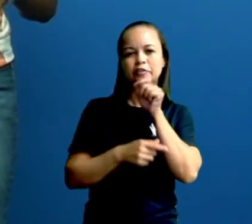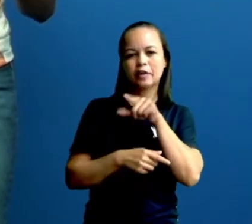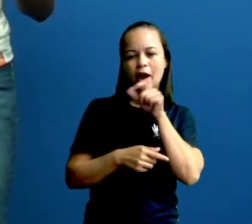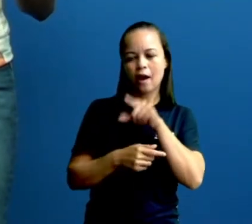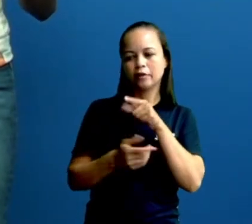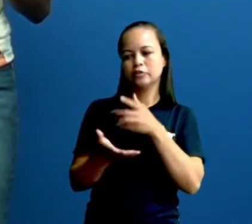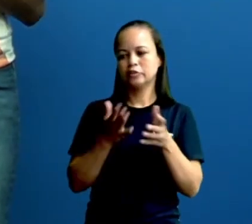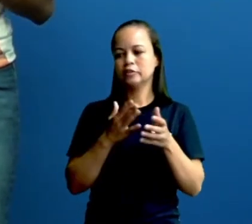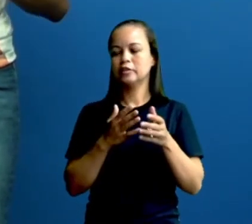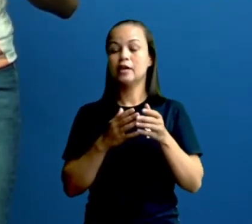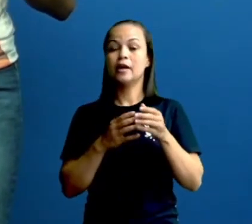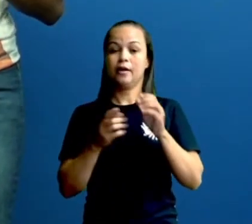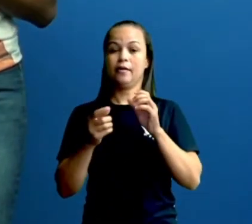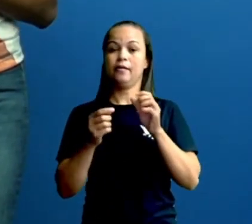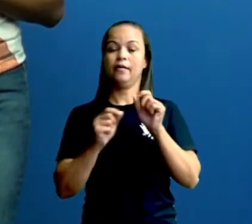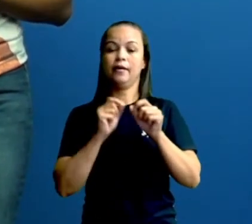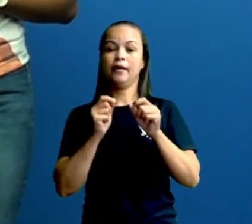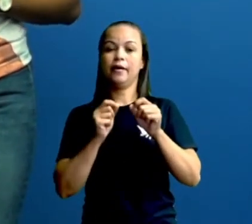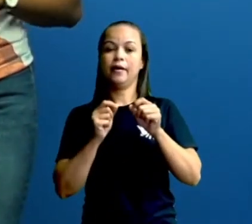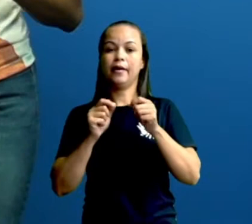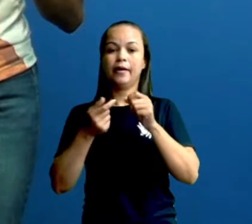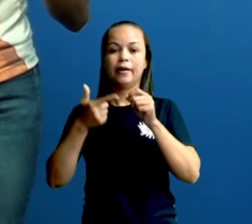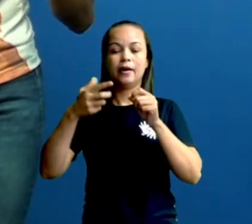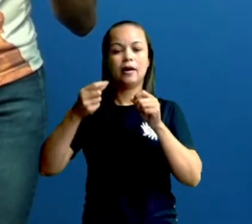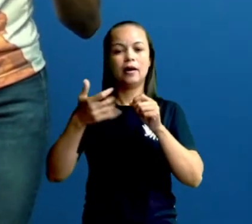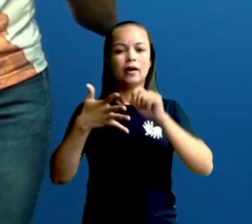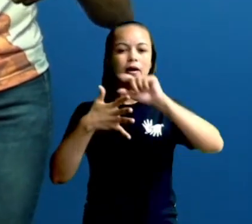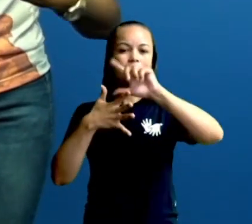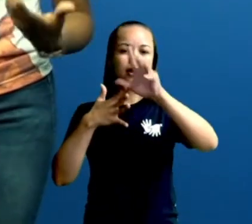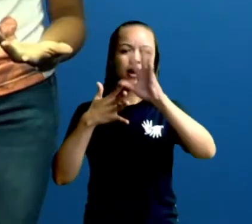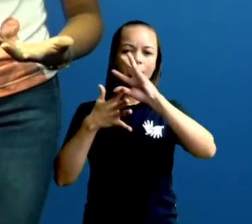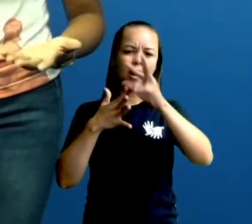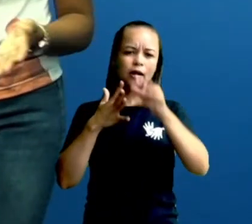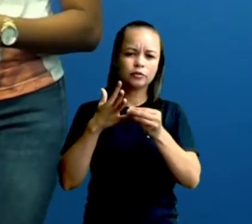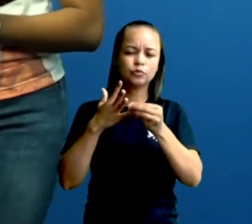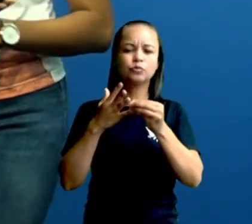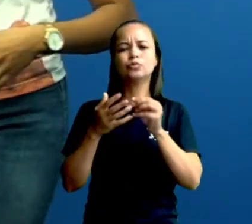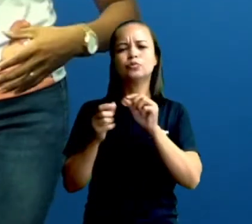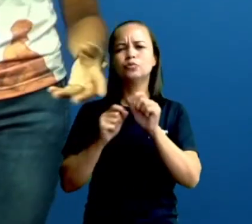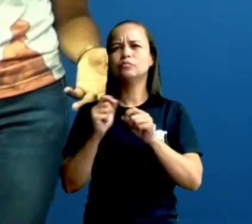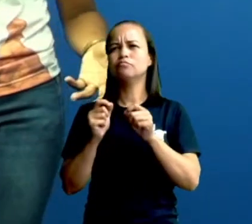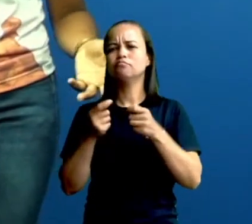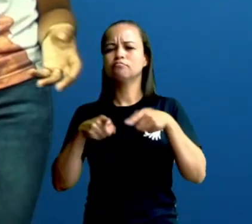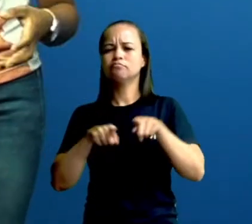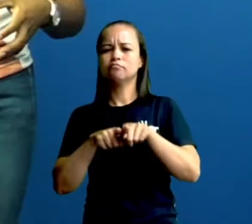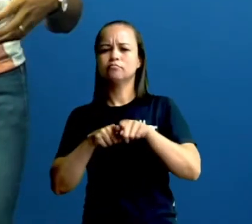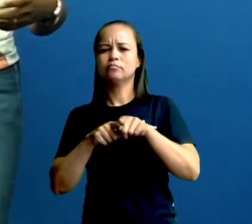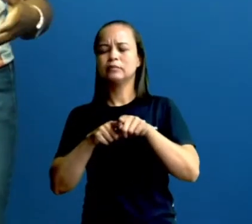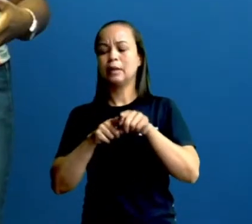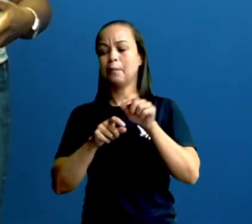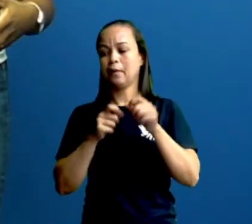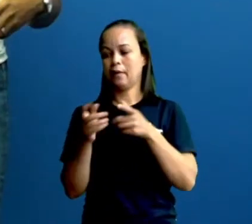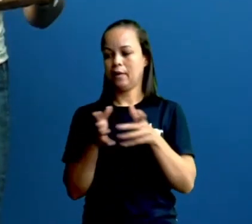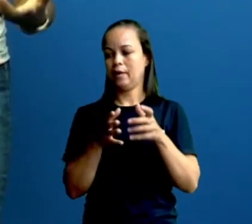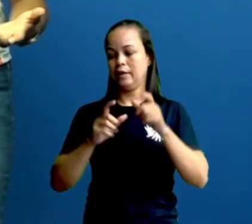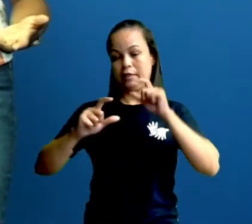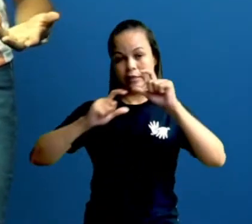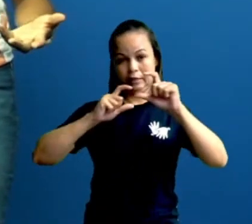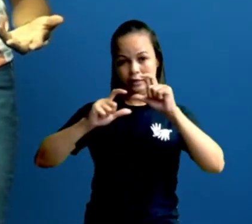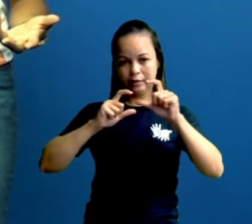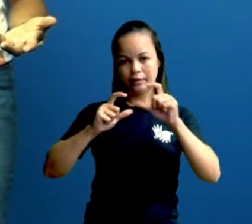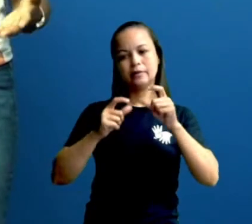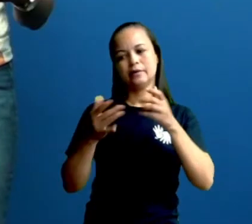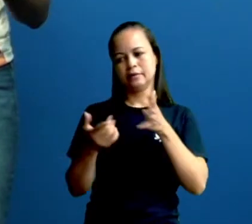strip. Gente, são gêneros textuais de caráter o quê? Humorístico, é aquele que leva humor, que deixa a situação